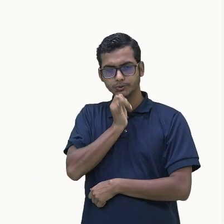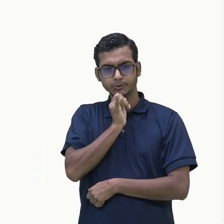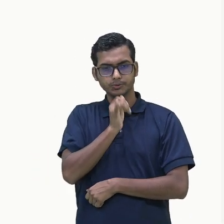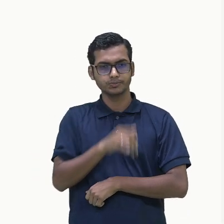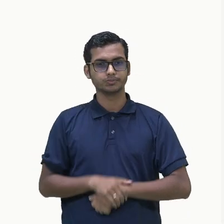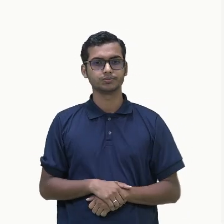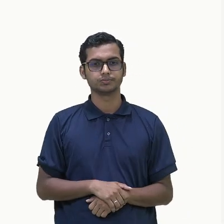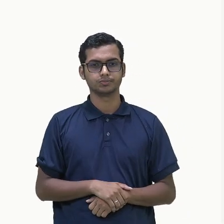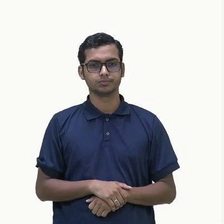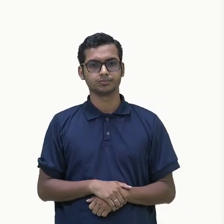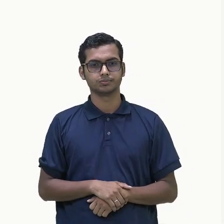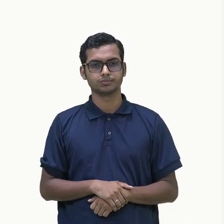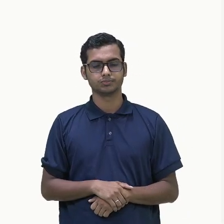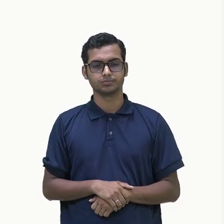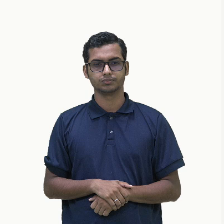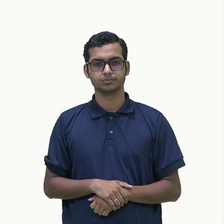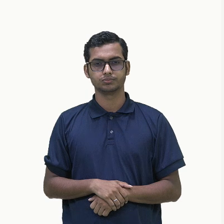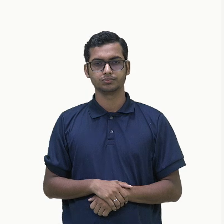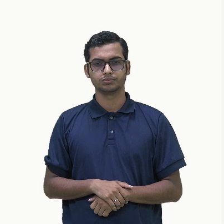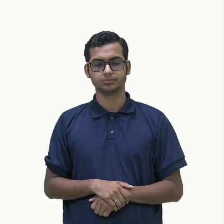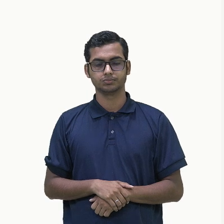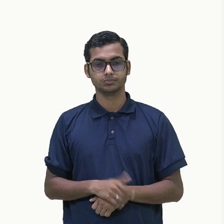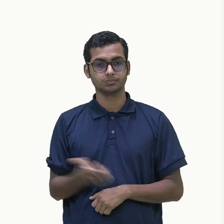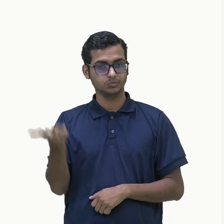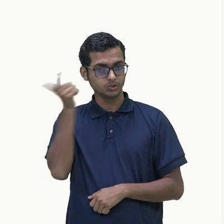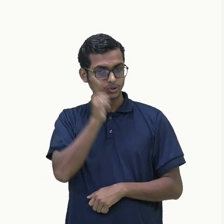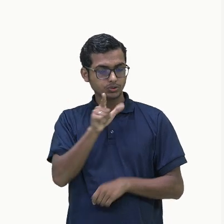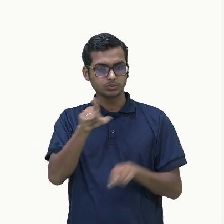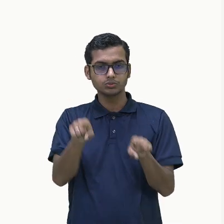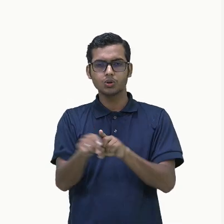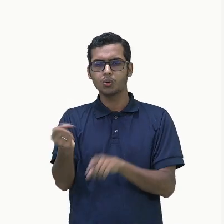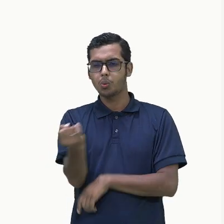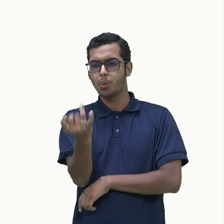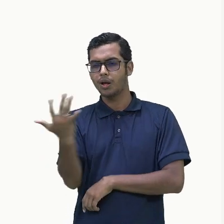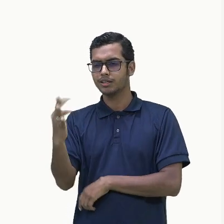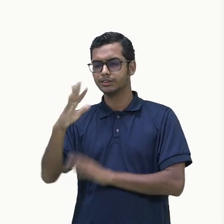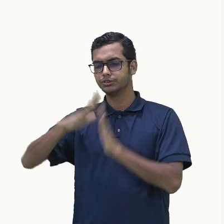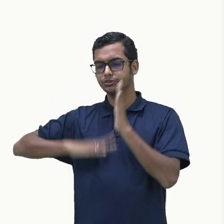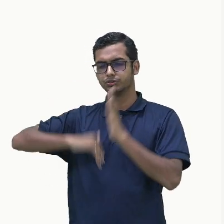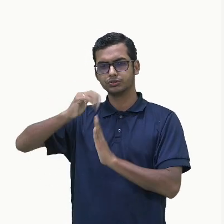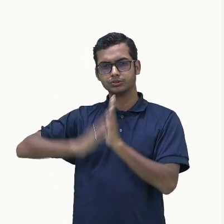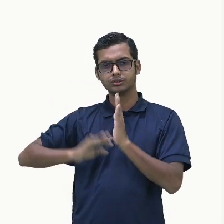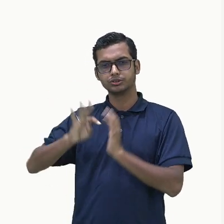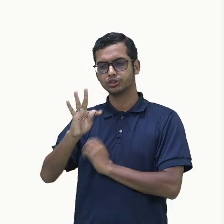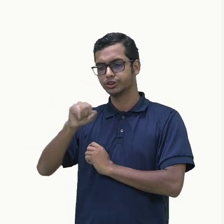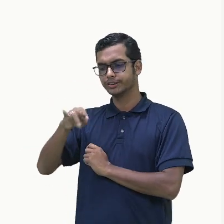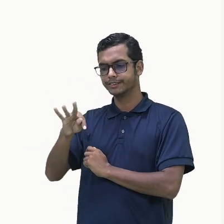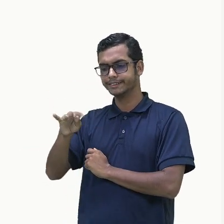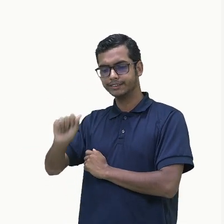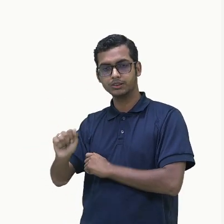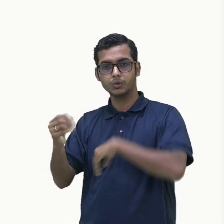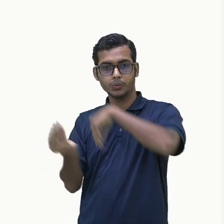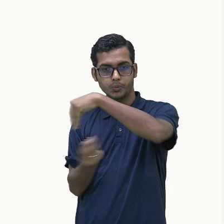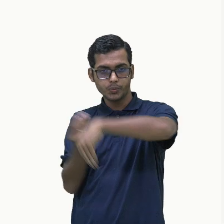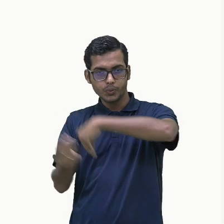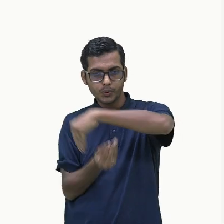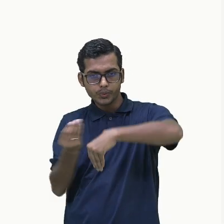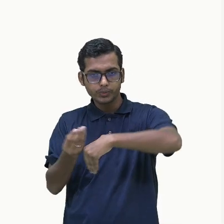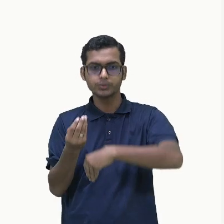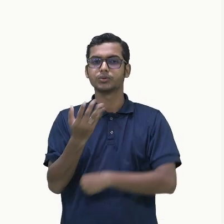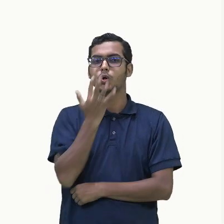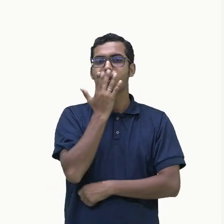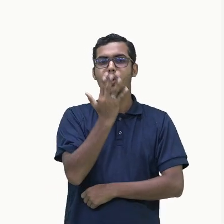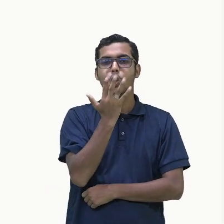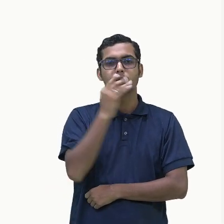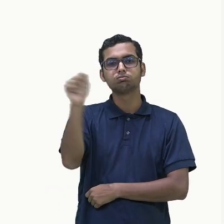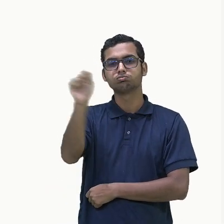para obter certa tonalidade de tintas, são misturadas tintas nas cores azul,